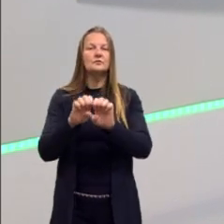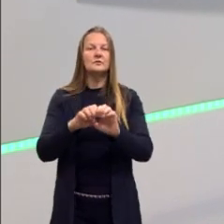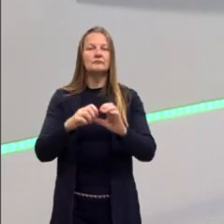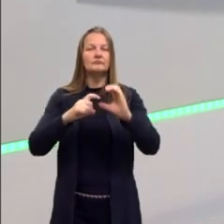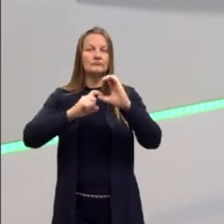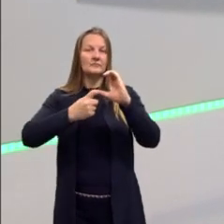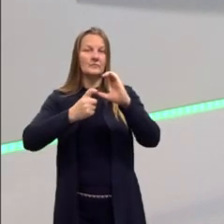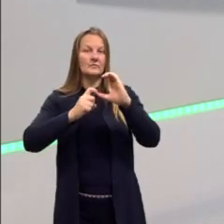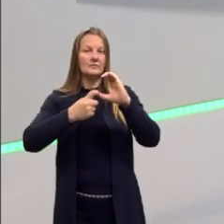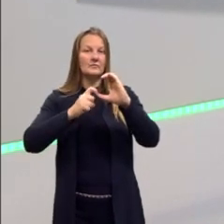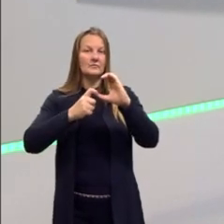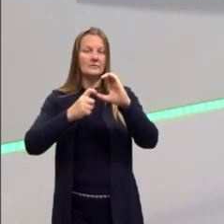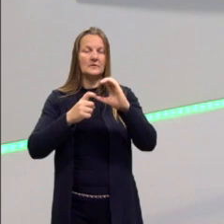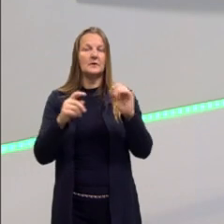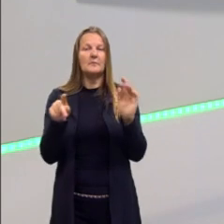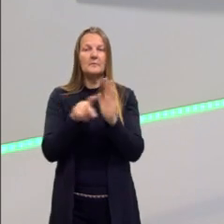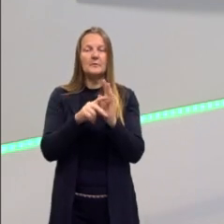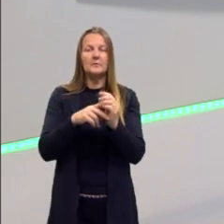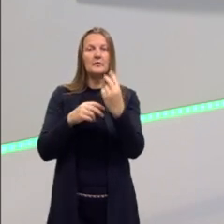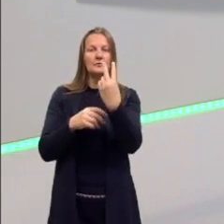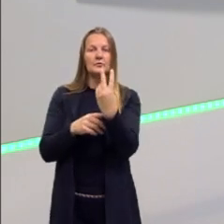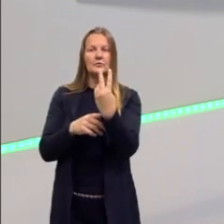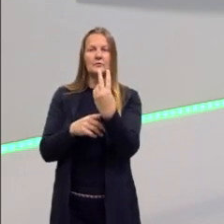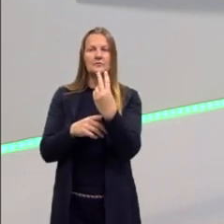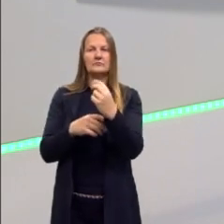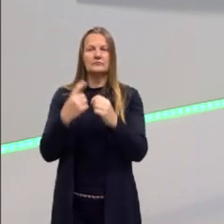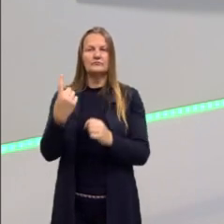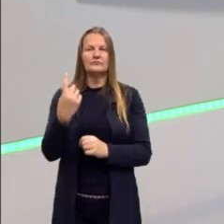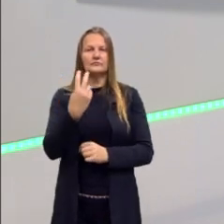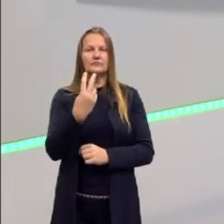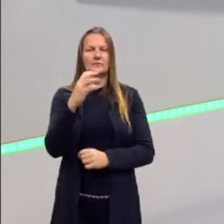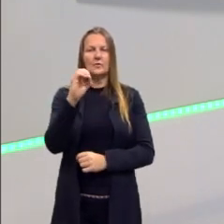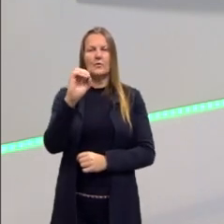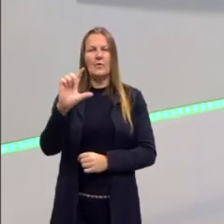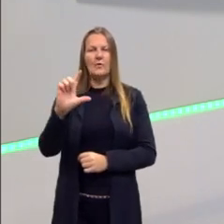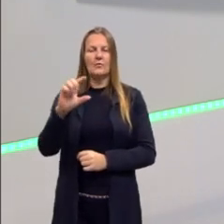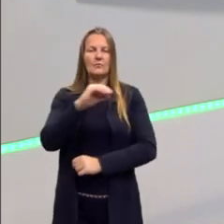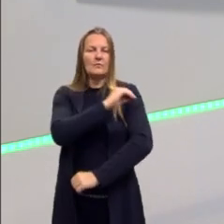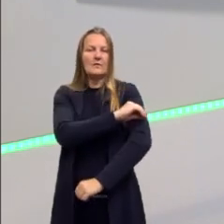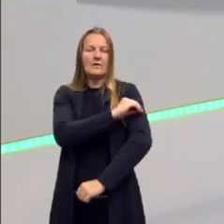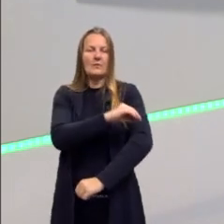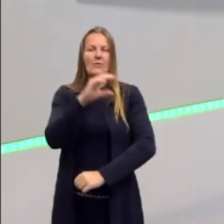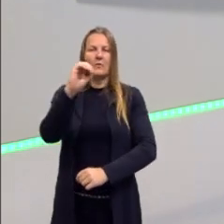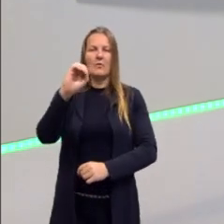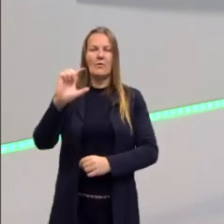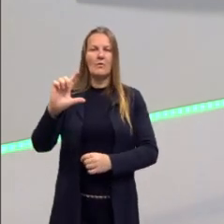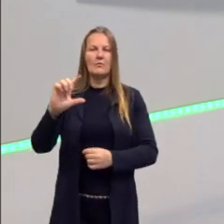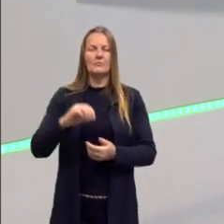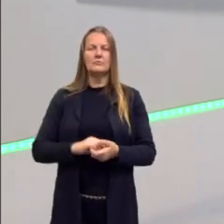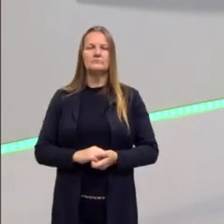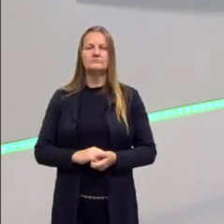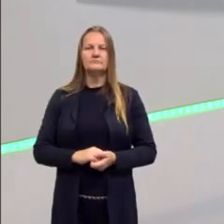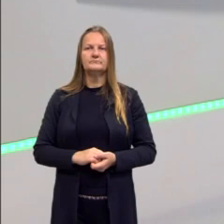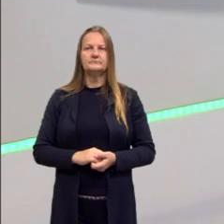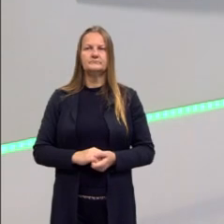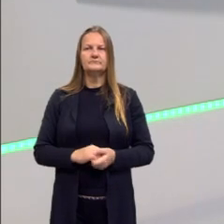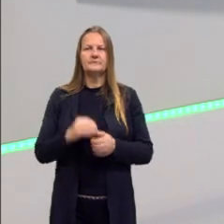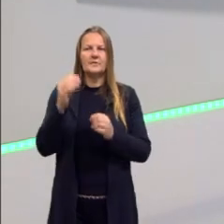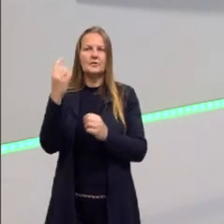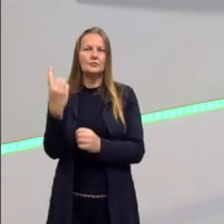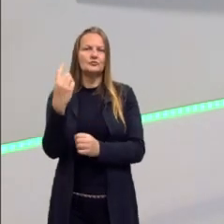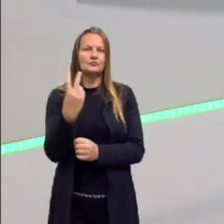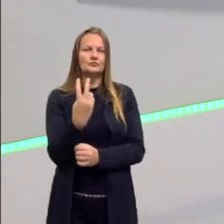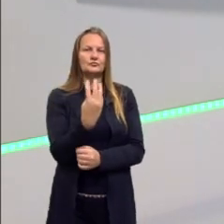o nome para essa estrutura então o dois tal ou que o álcool né que a hidroxila então indica a posição